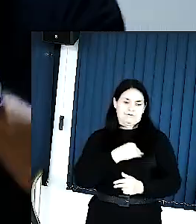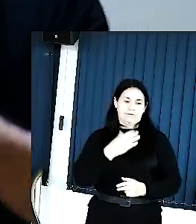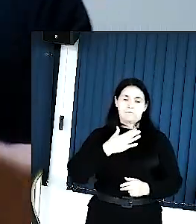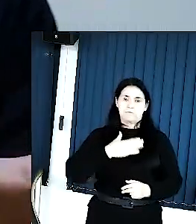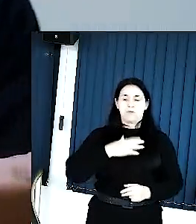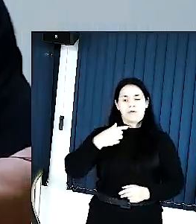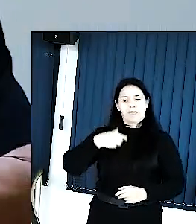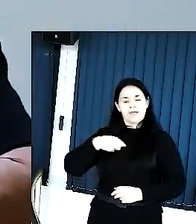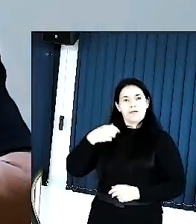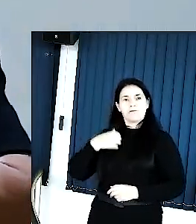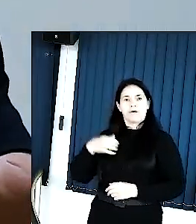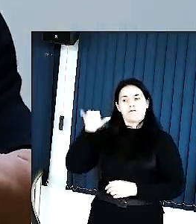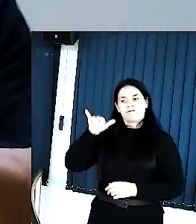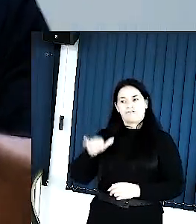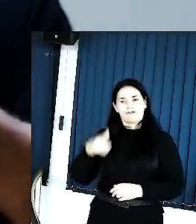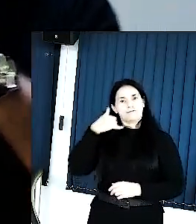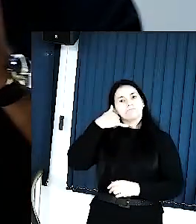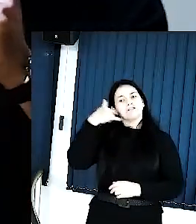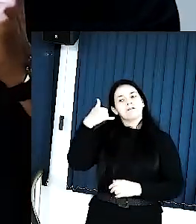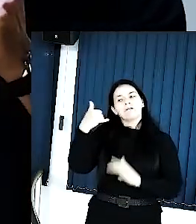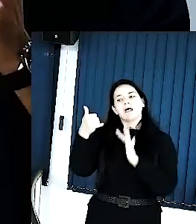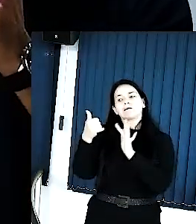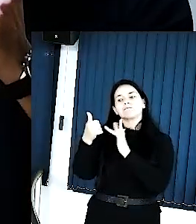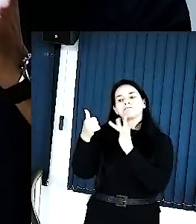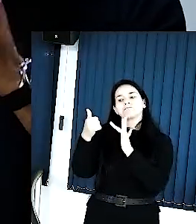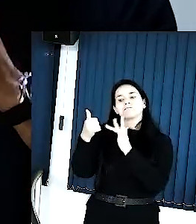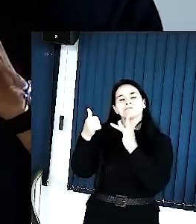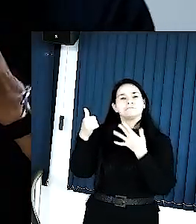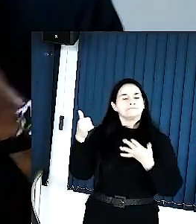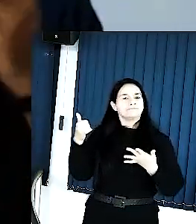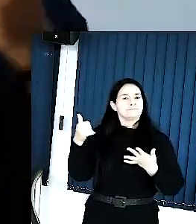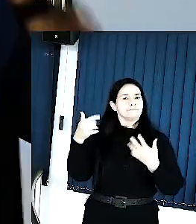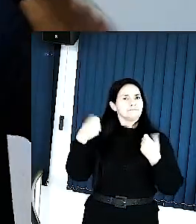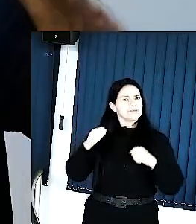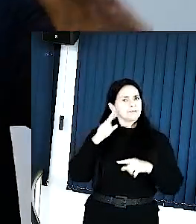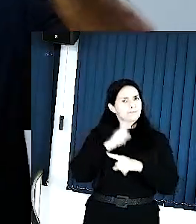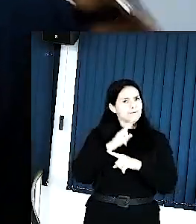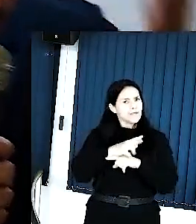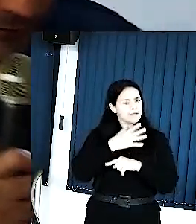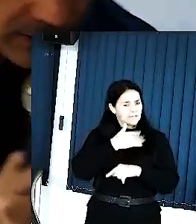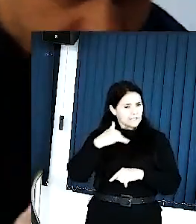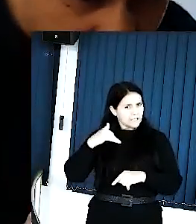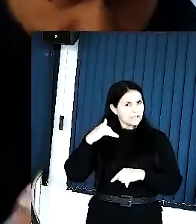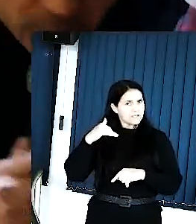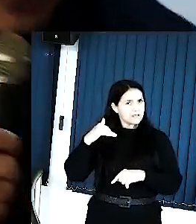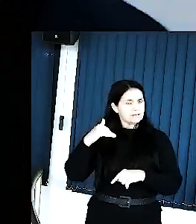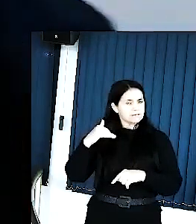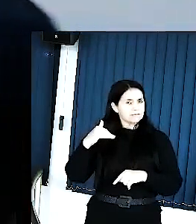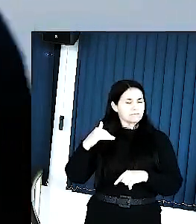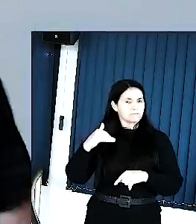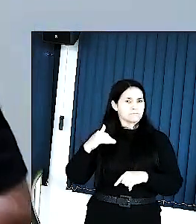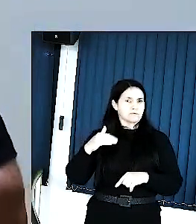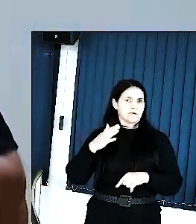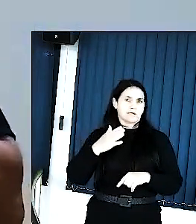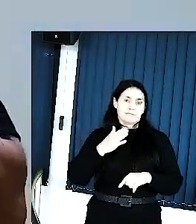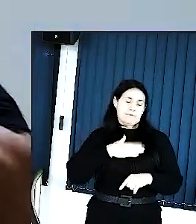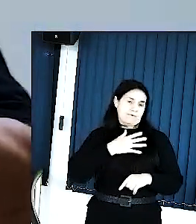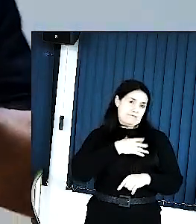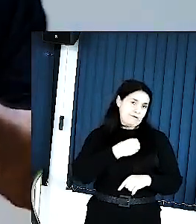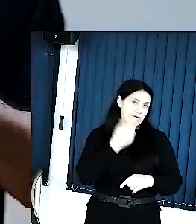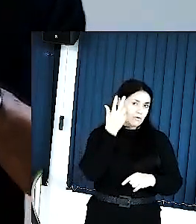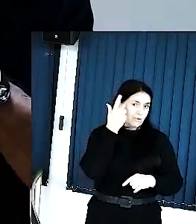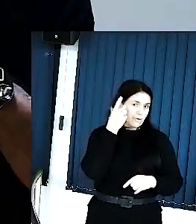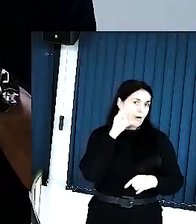Não, eu tenho que cuidar da minha criança em casa. Tanto do meu filho que é neurodivergente, quanto do meu filho que é